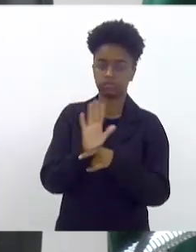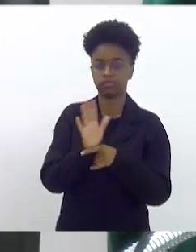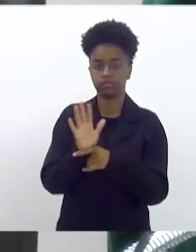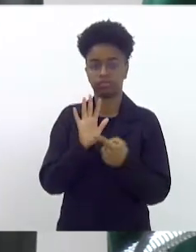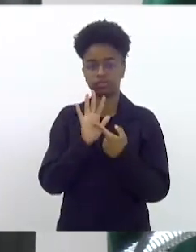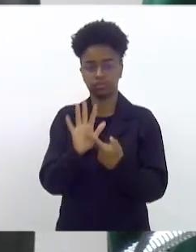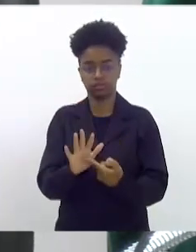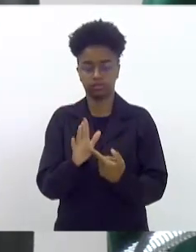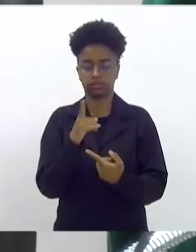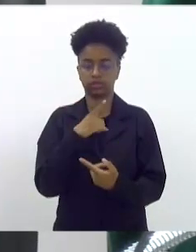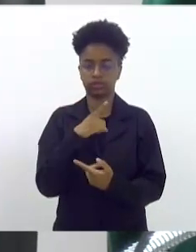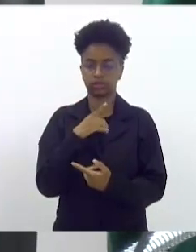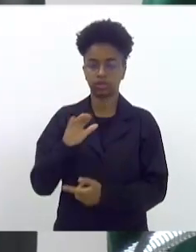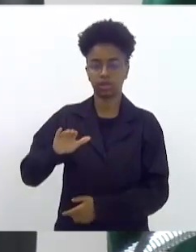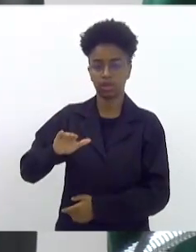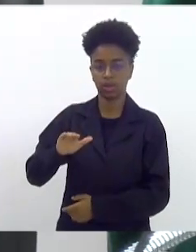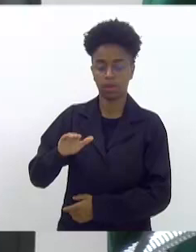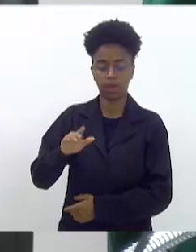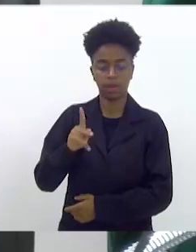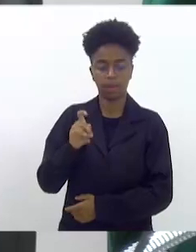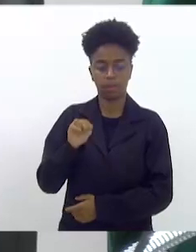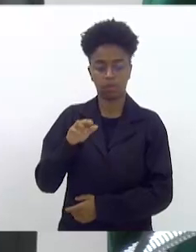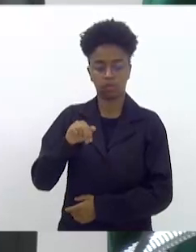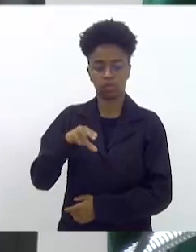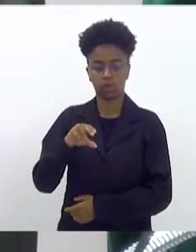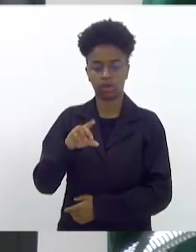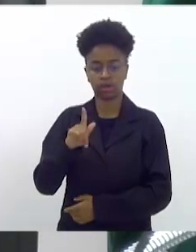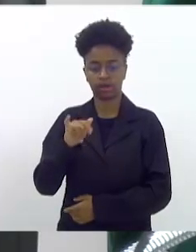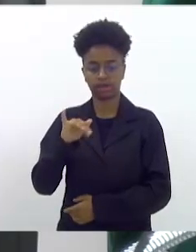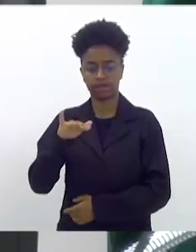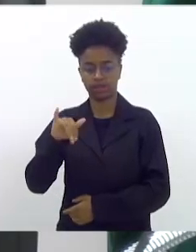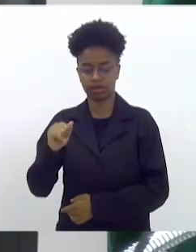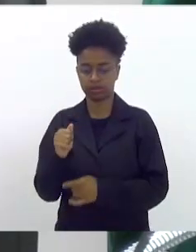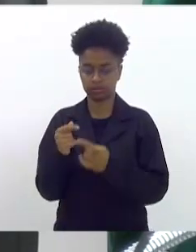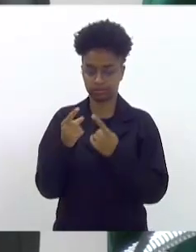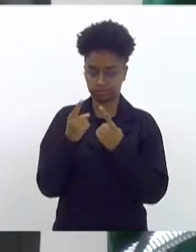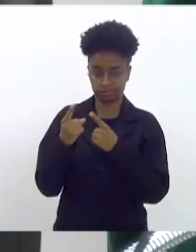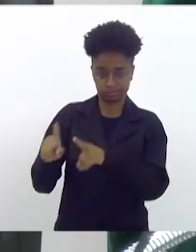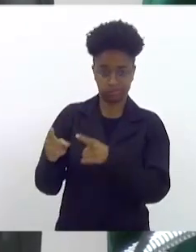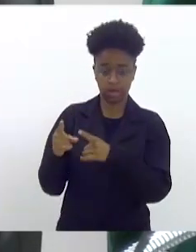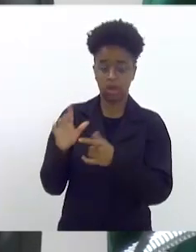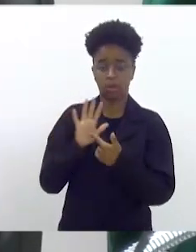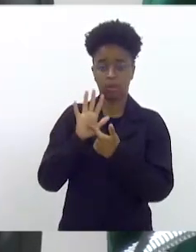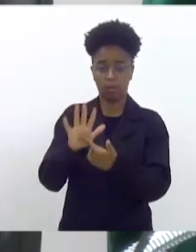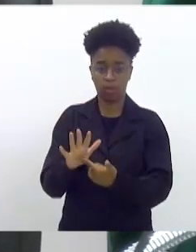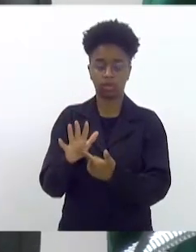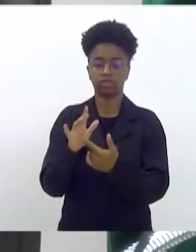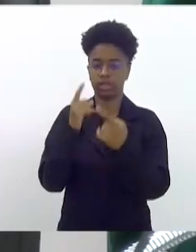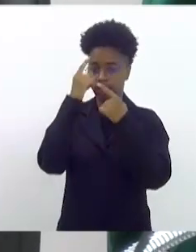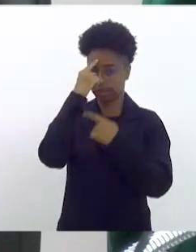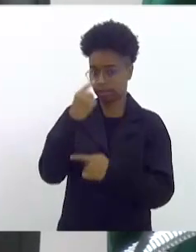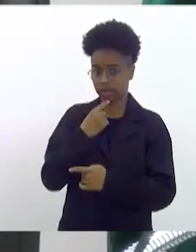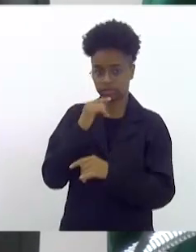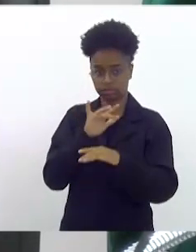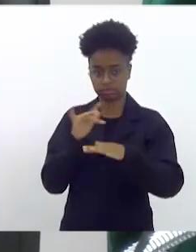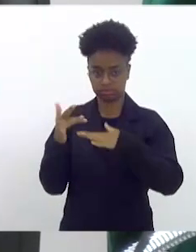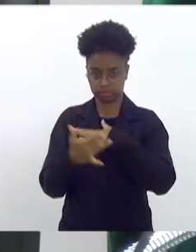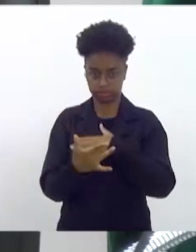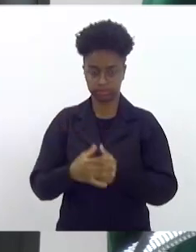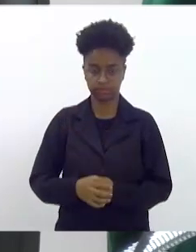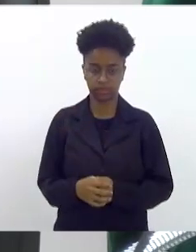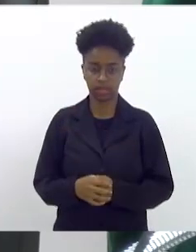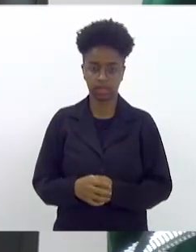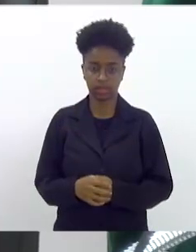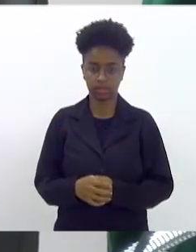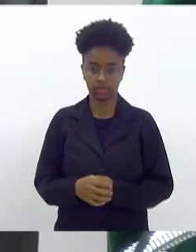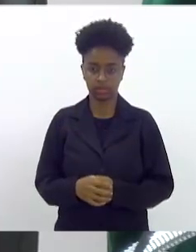excelente. Nós temos a pornografia de vingança, que consiste na divulgação de imagens íntimas de conteúdo erótico e sexual em sites e redes sociais. A